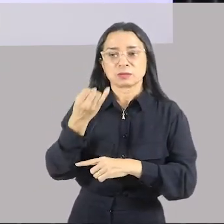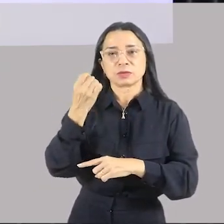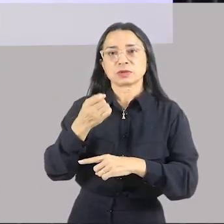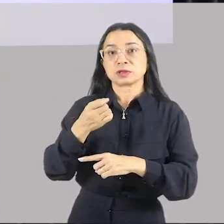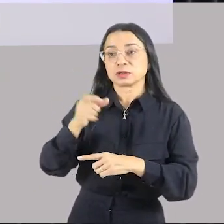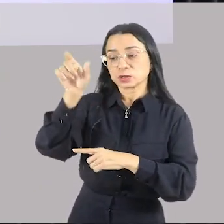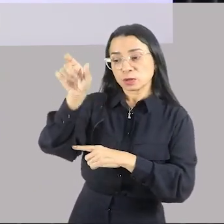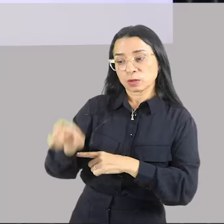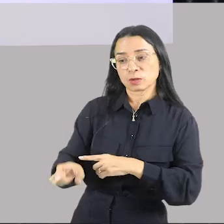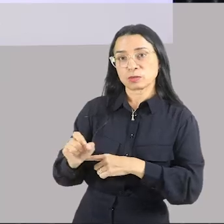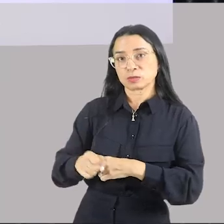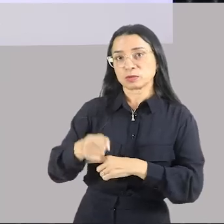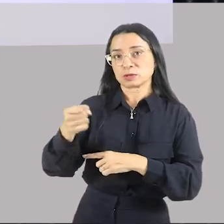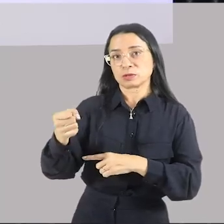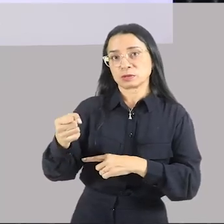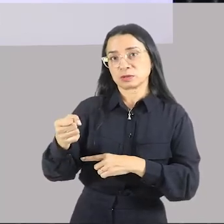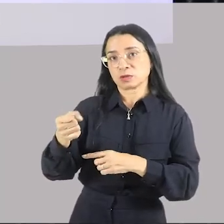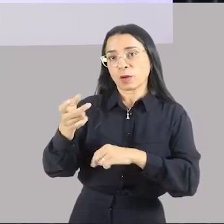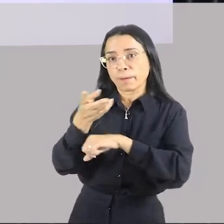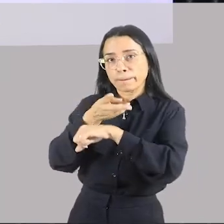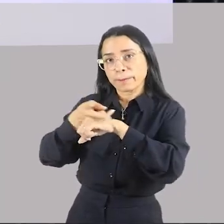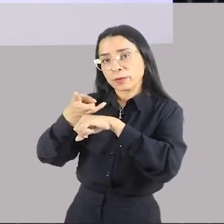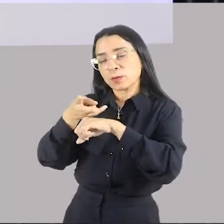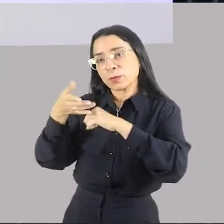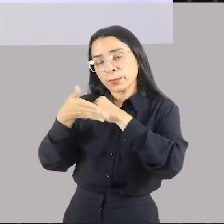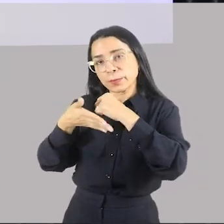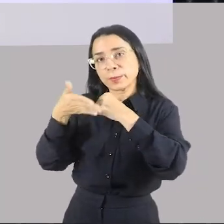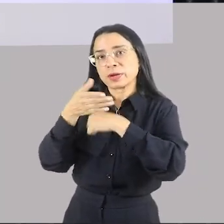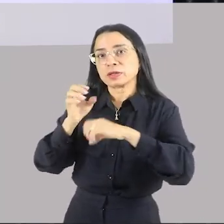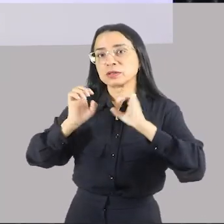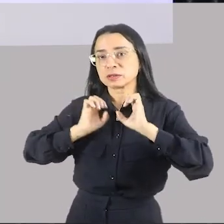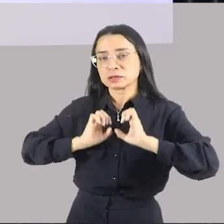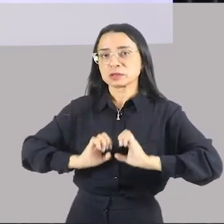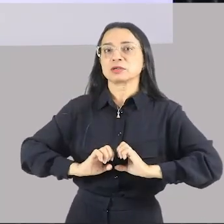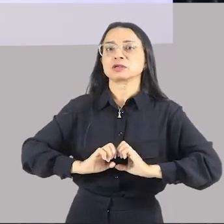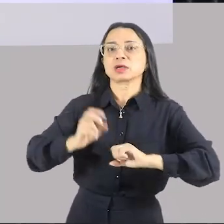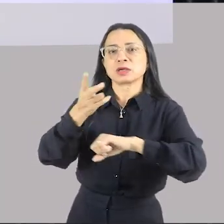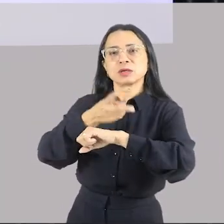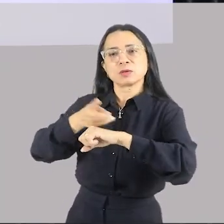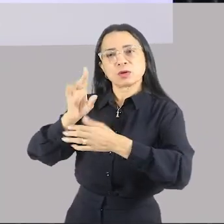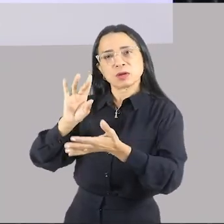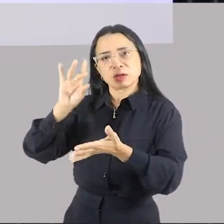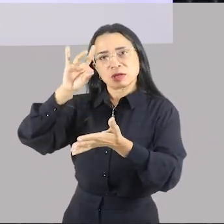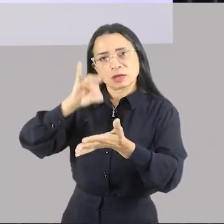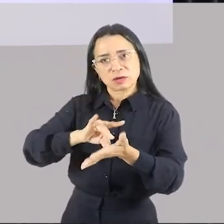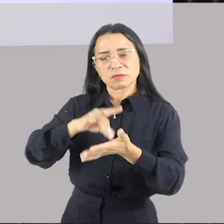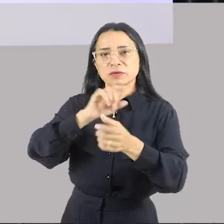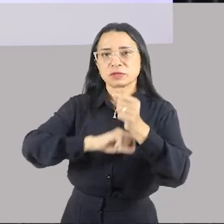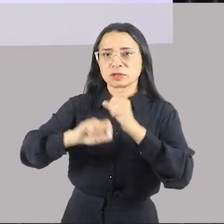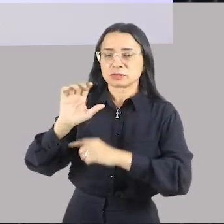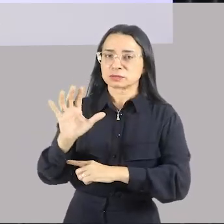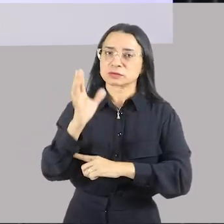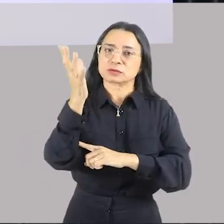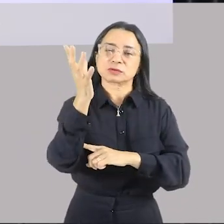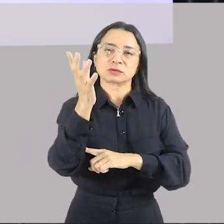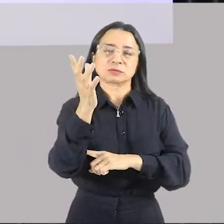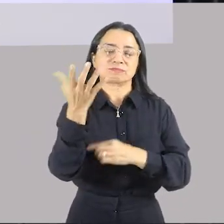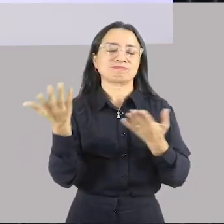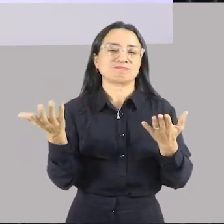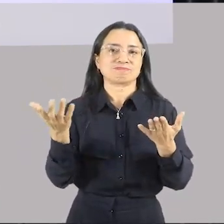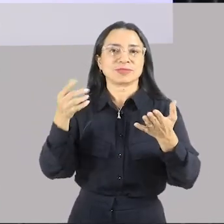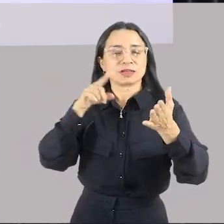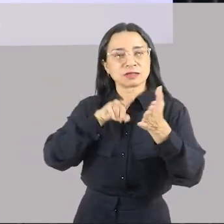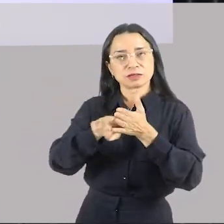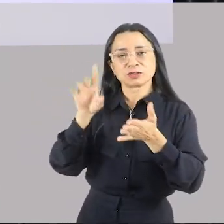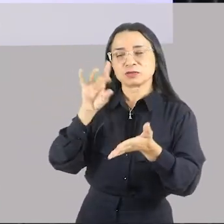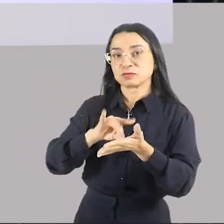sempre a verdade dos fatos. E aí essa questão de verdade, né, que vai levar até a informação,